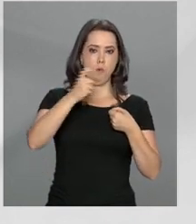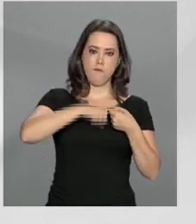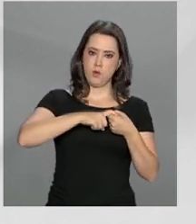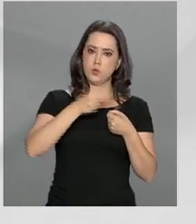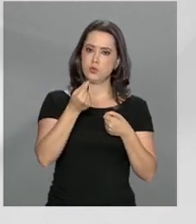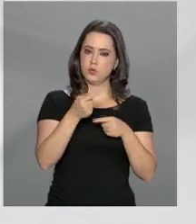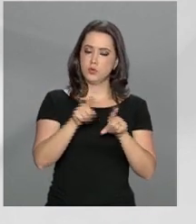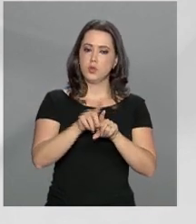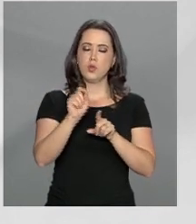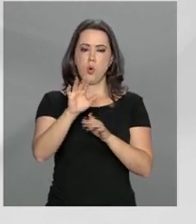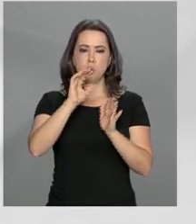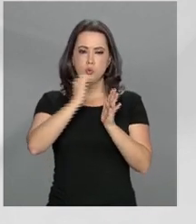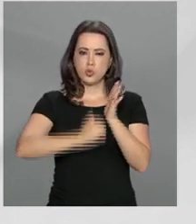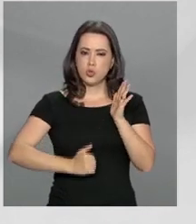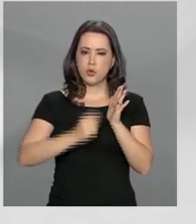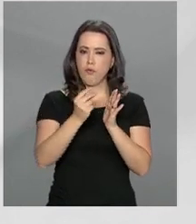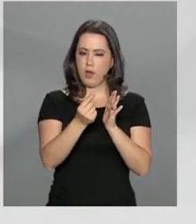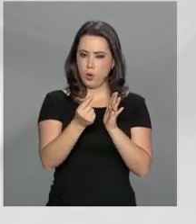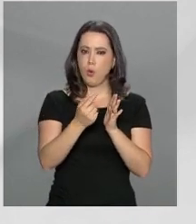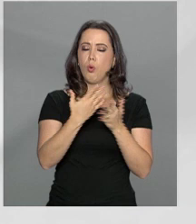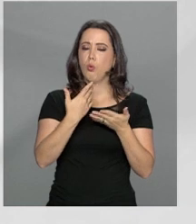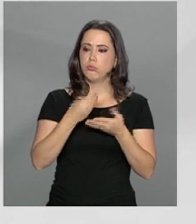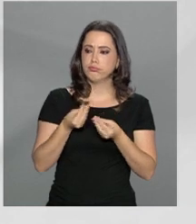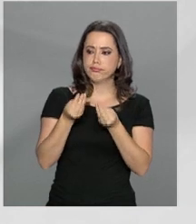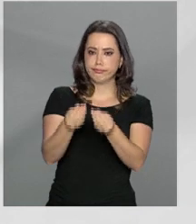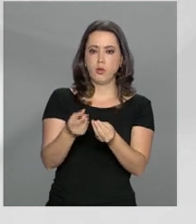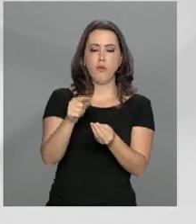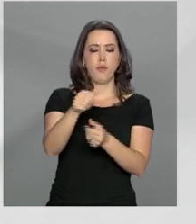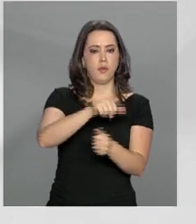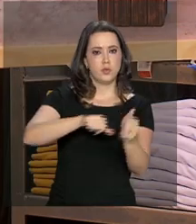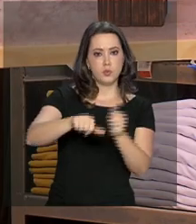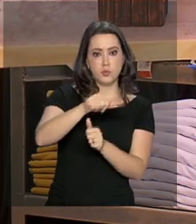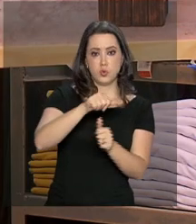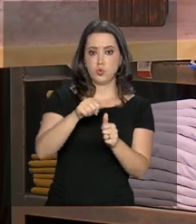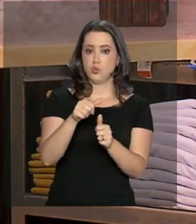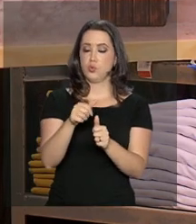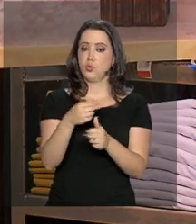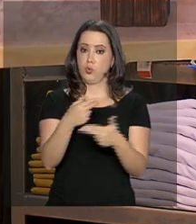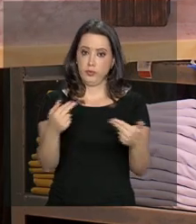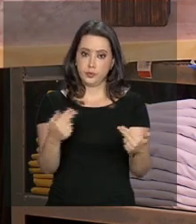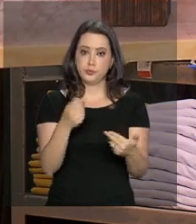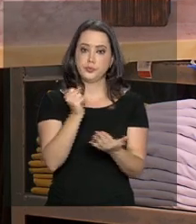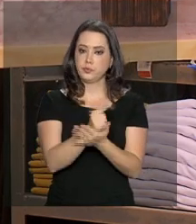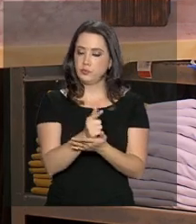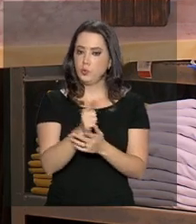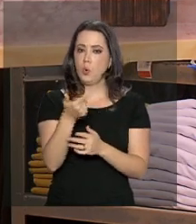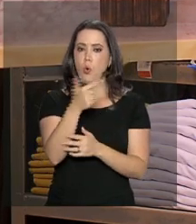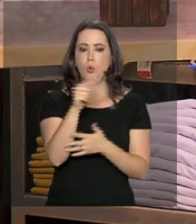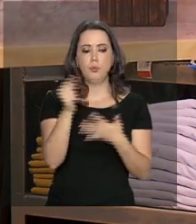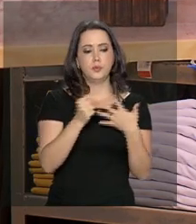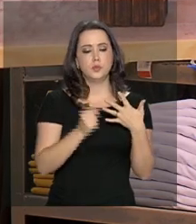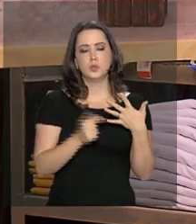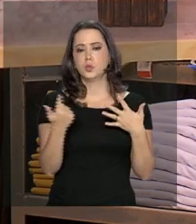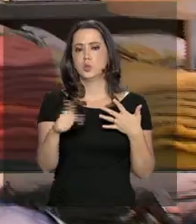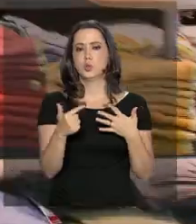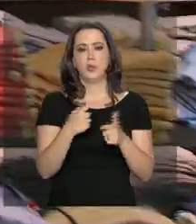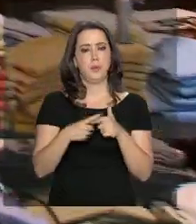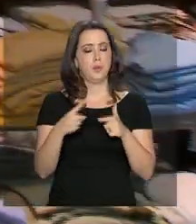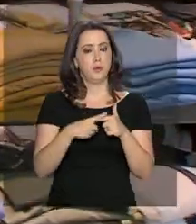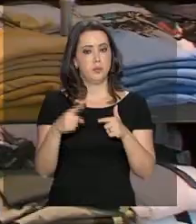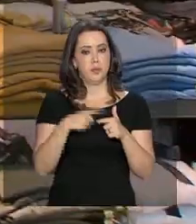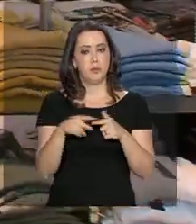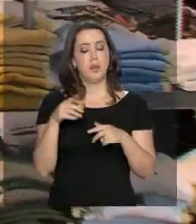paga ou o abatimento do preço na compra do outro produto. Em outras situações que não seja de defeito,